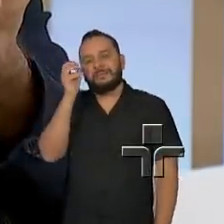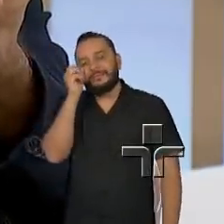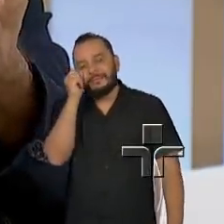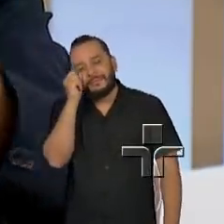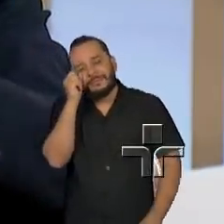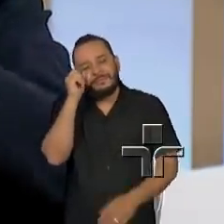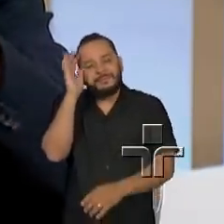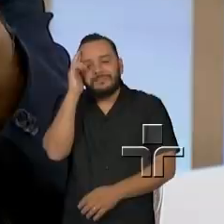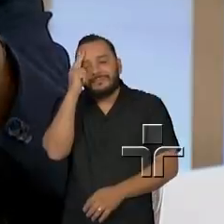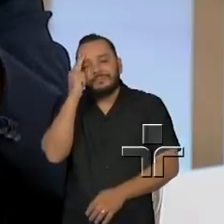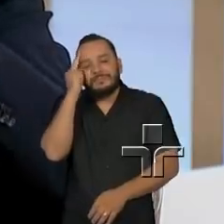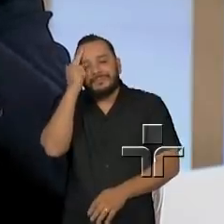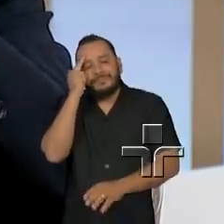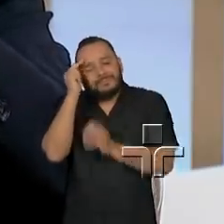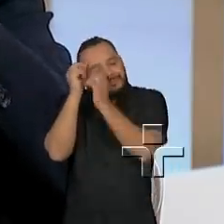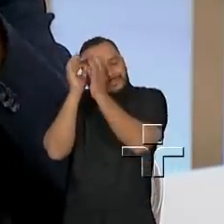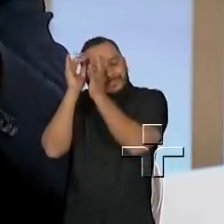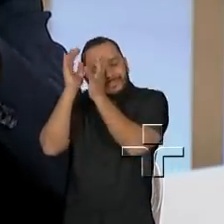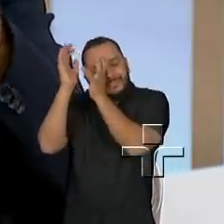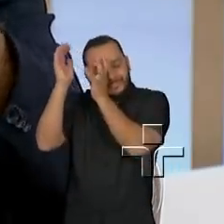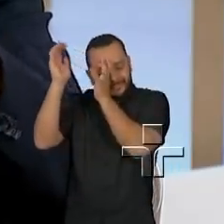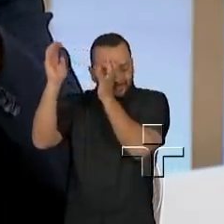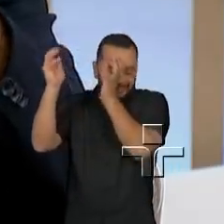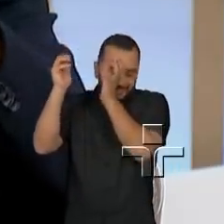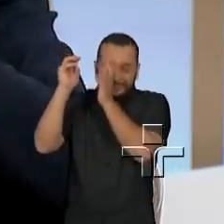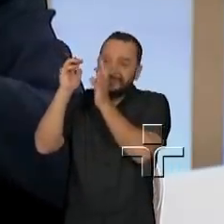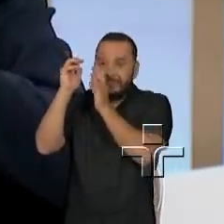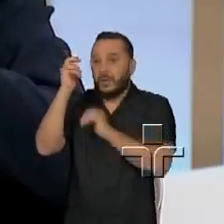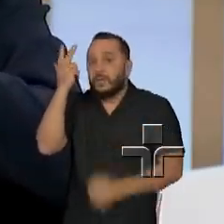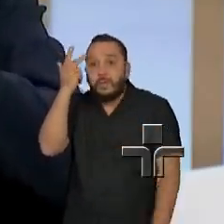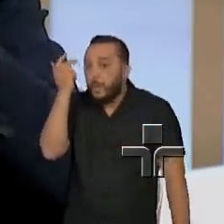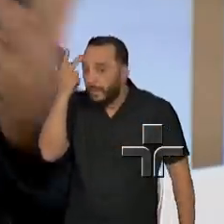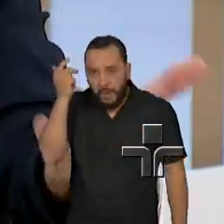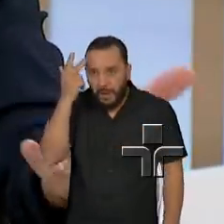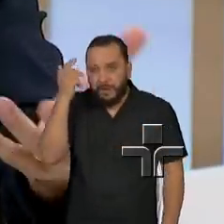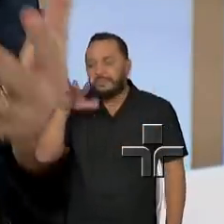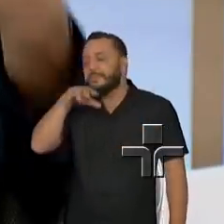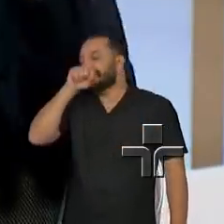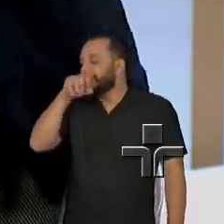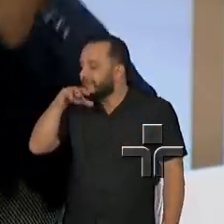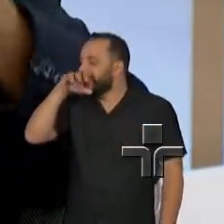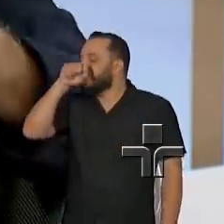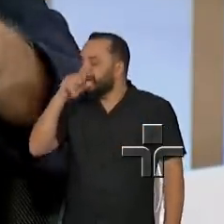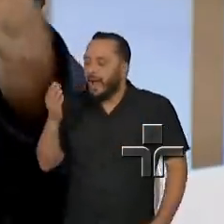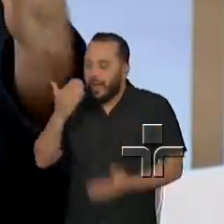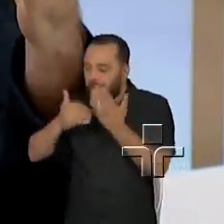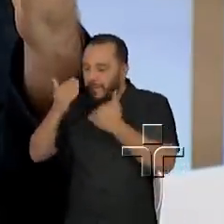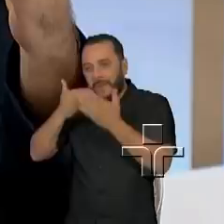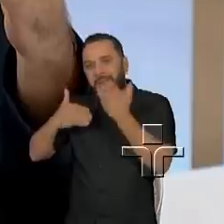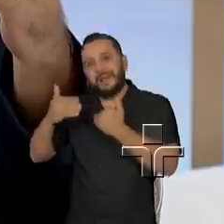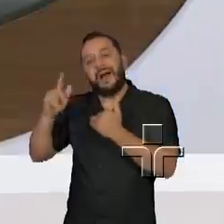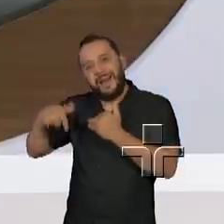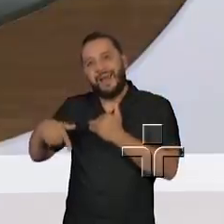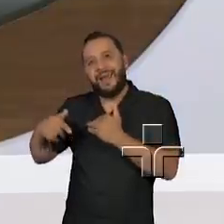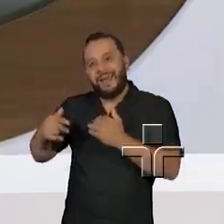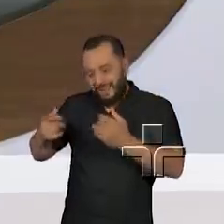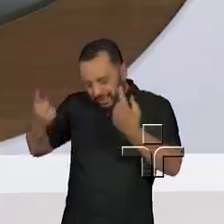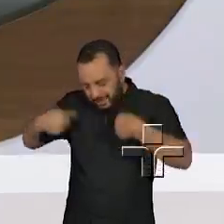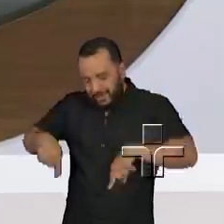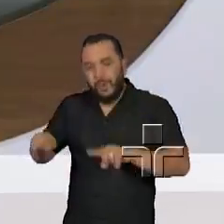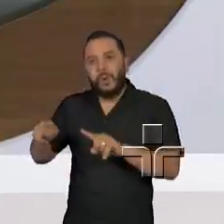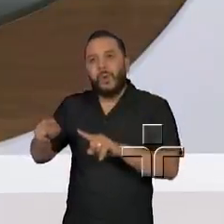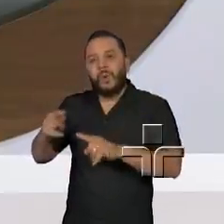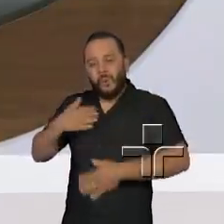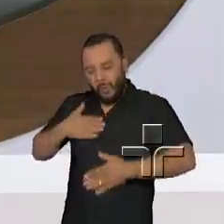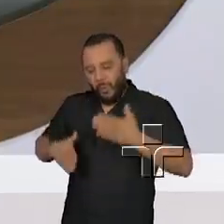de sonhar. Qualquer pessoa tem a capacidade de dormir e sonhar, assim como tem de respirar ou de se alimentar, faz parte do hardware biológico. E nós